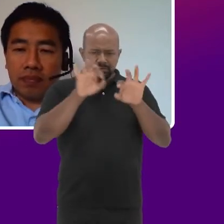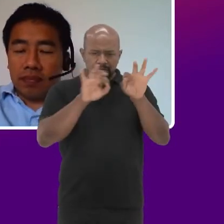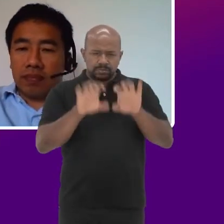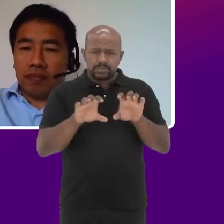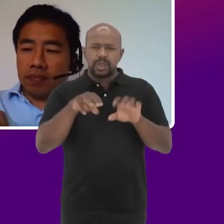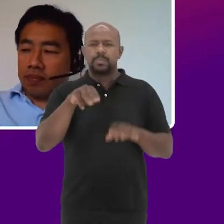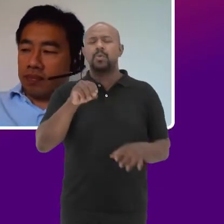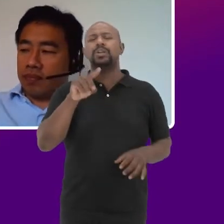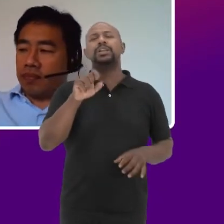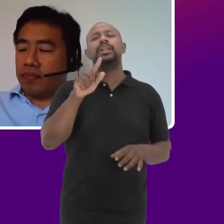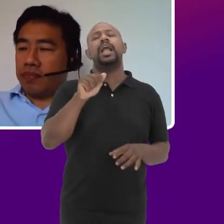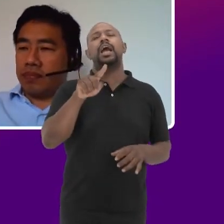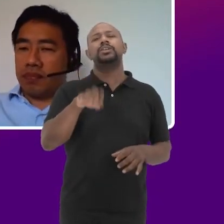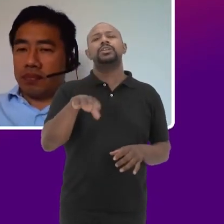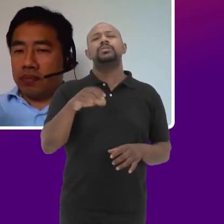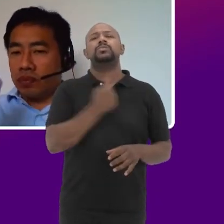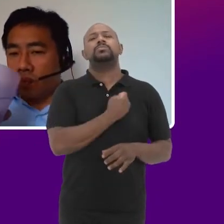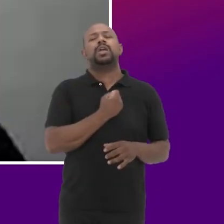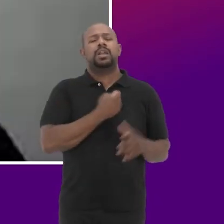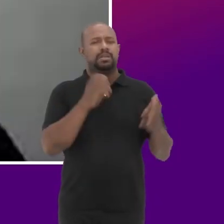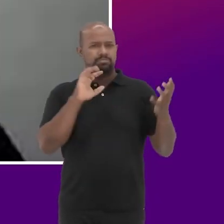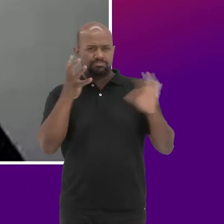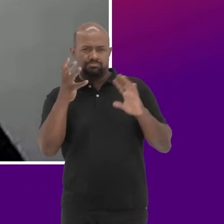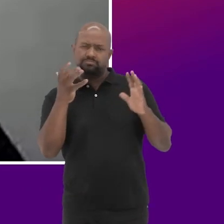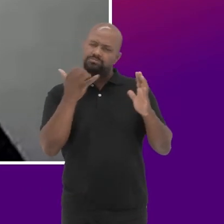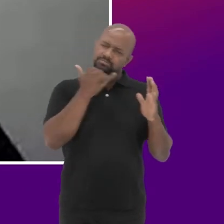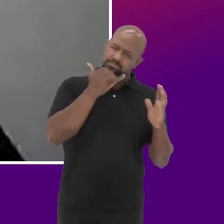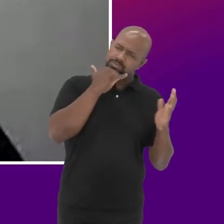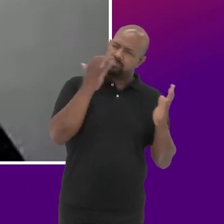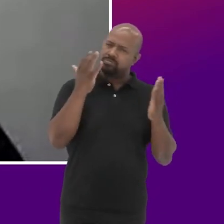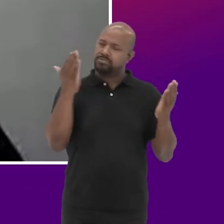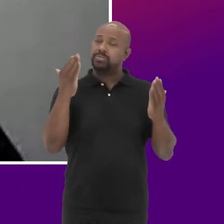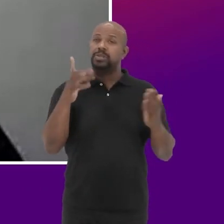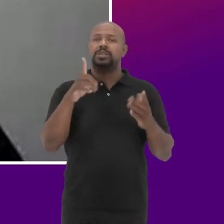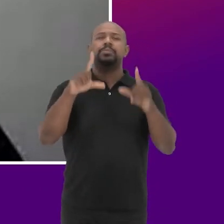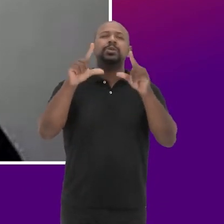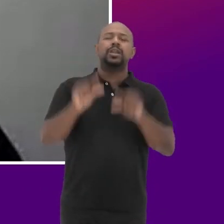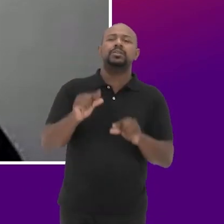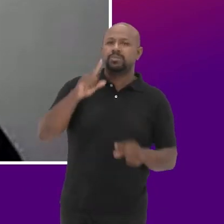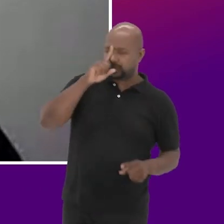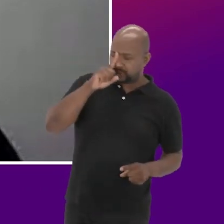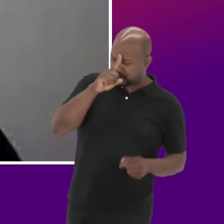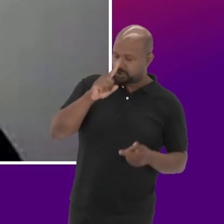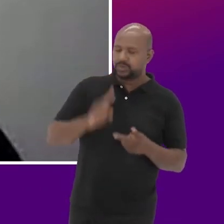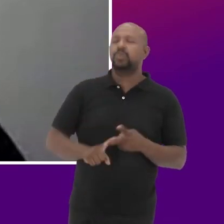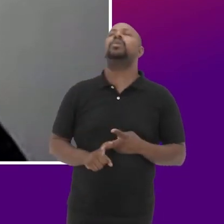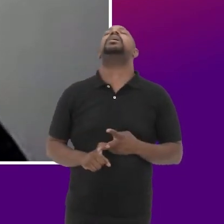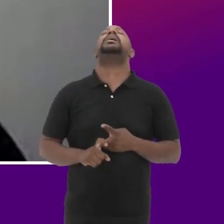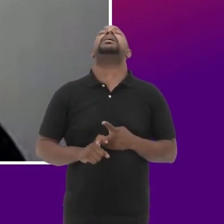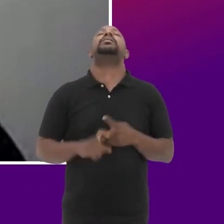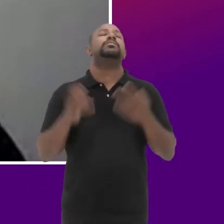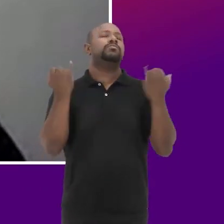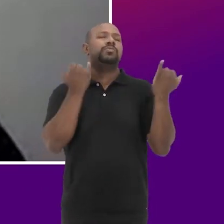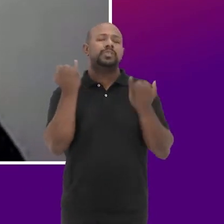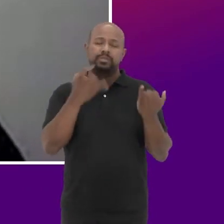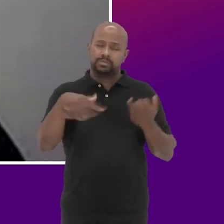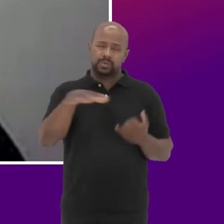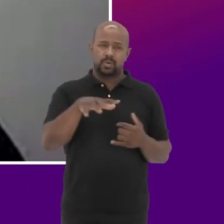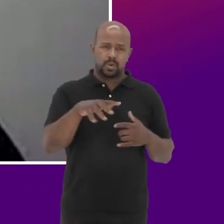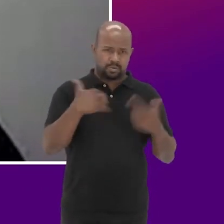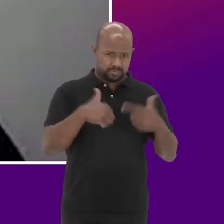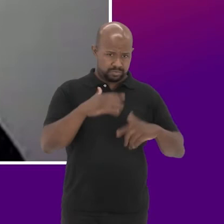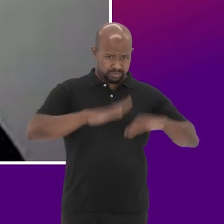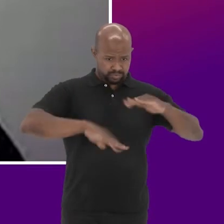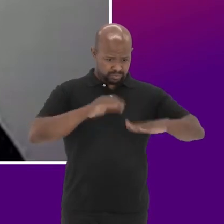uma modelagem numérica de previsão. E são informações de mitigação de riscos, são informações que vão para o